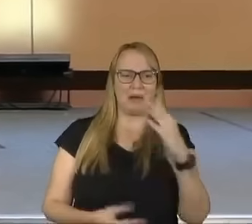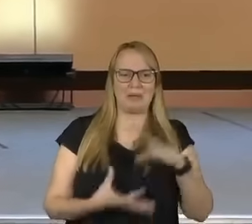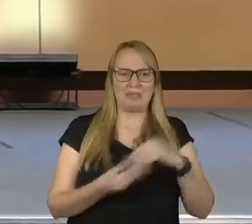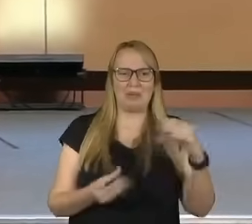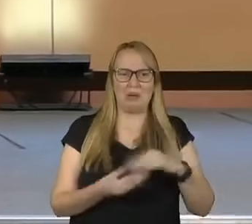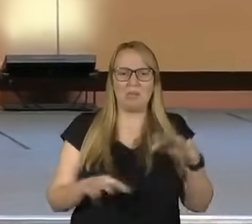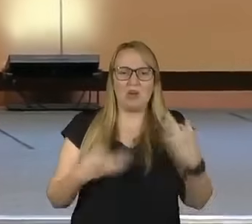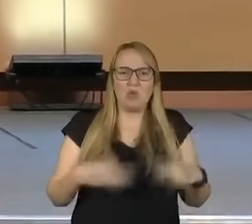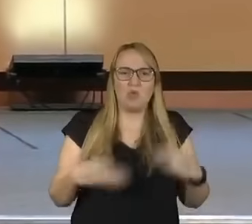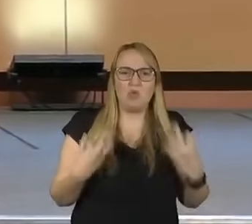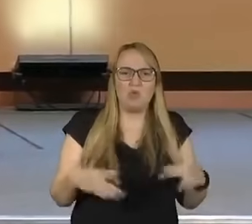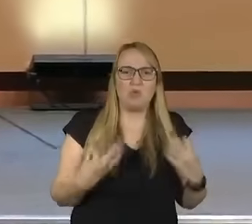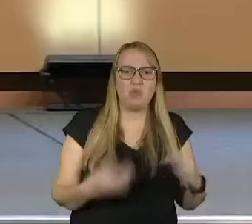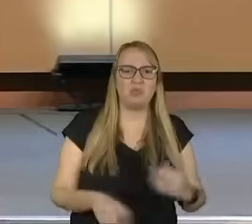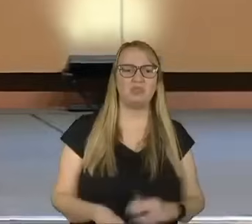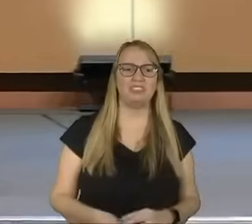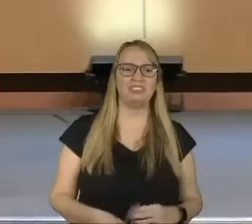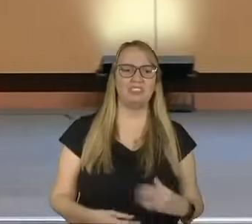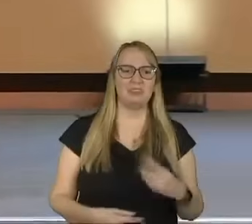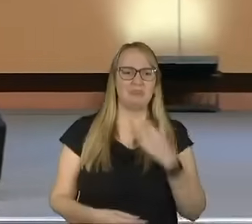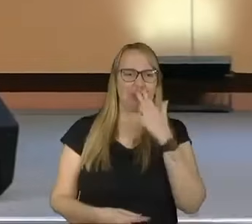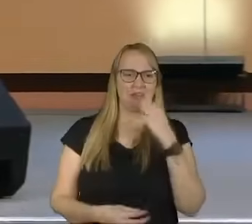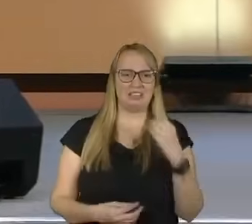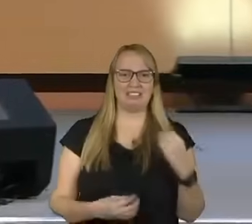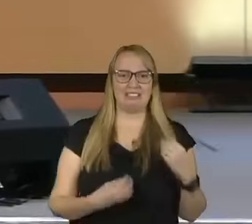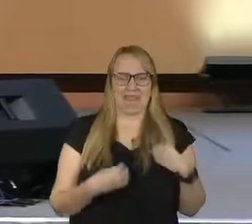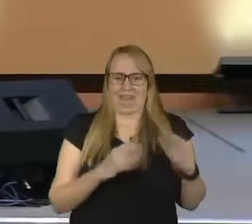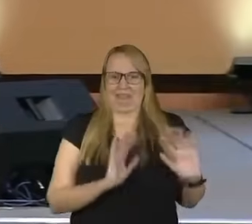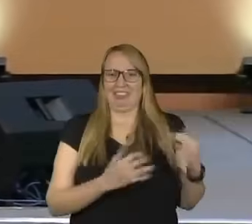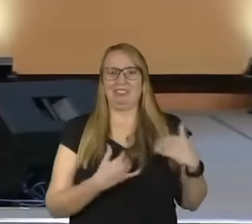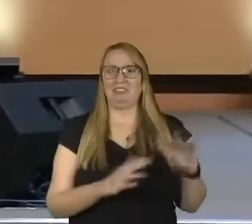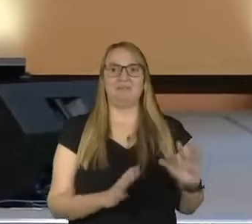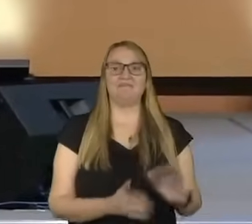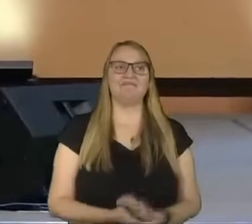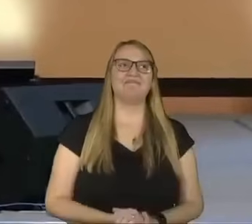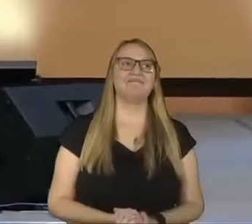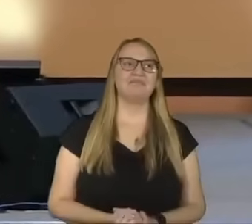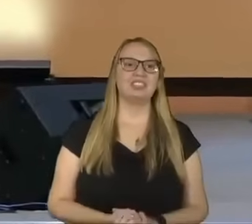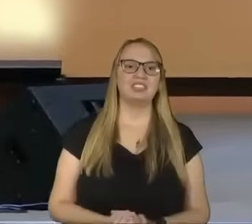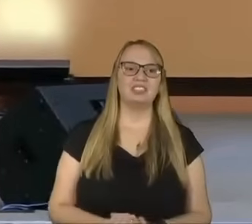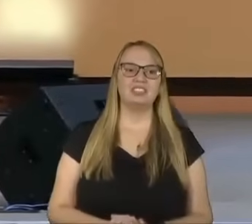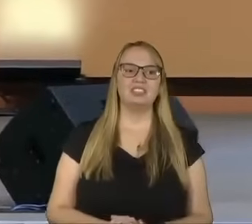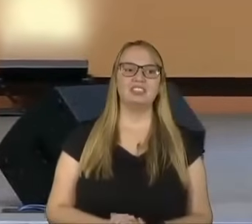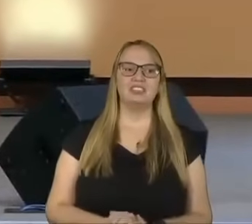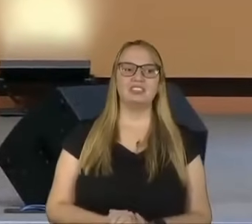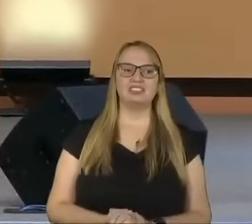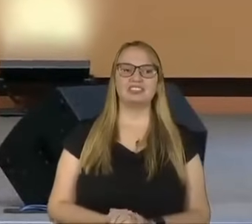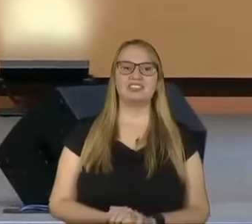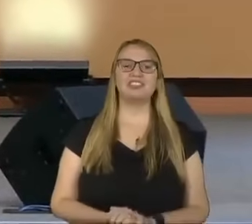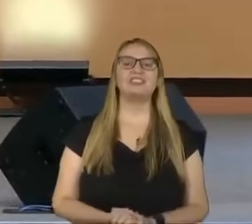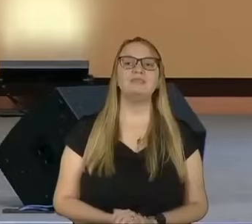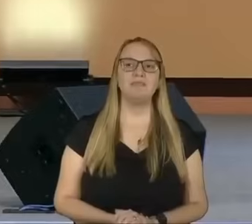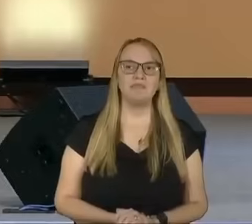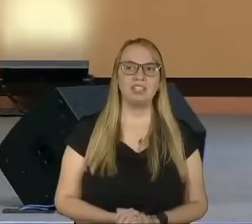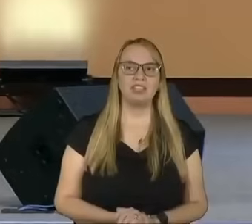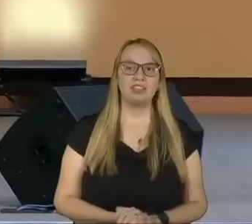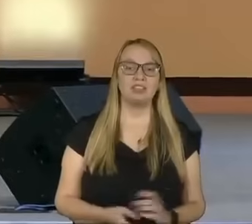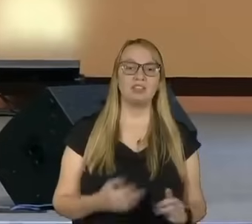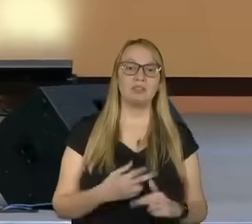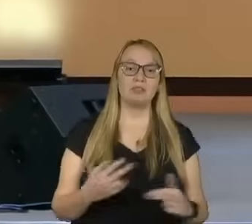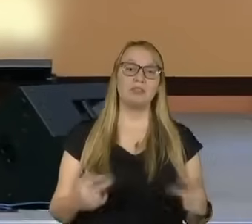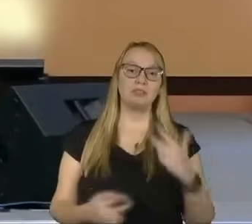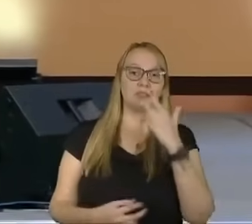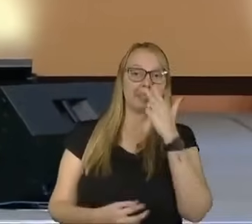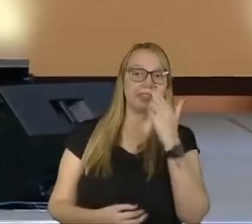verdadeiros não me toques coisas subjetivas e de Pouca